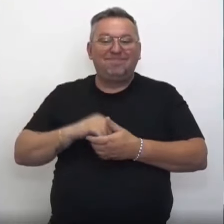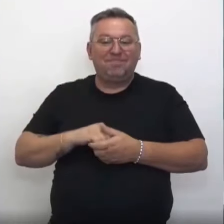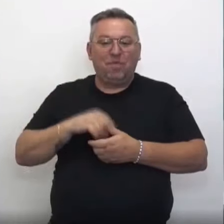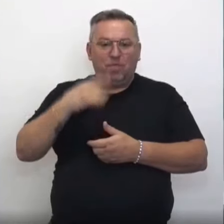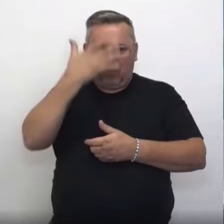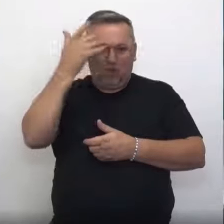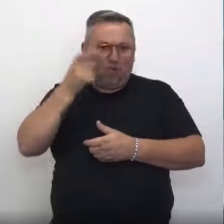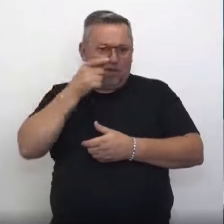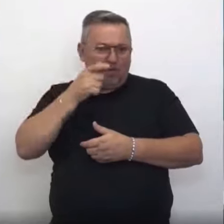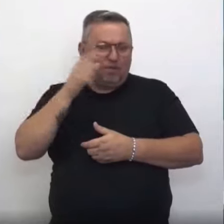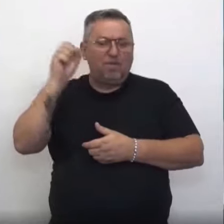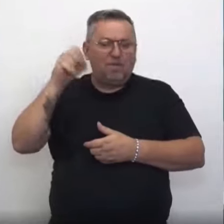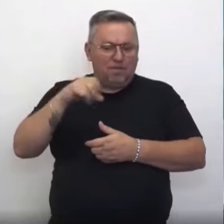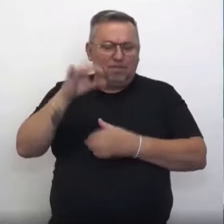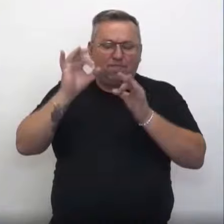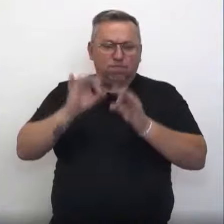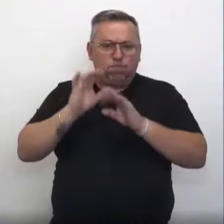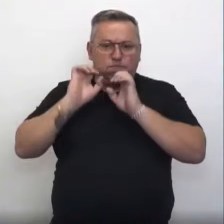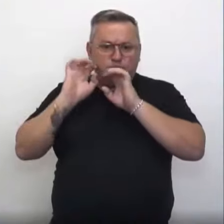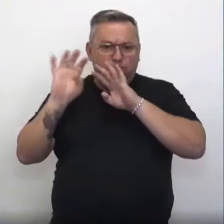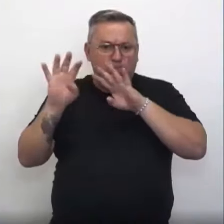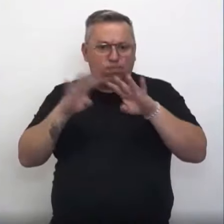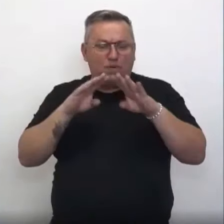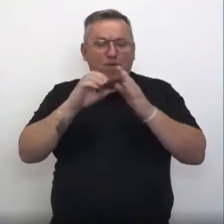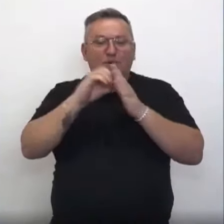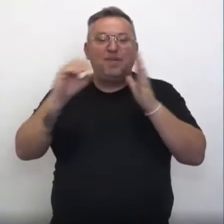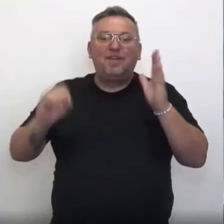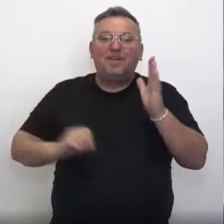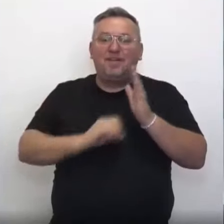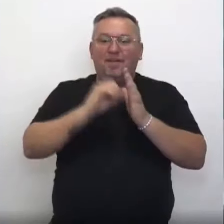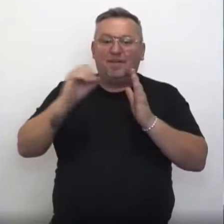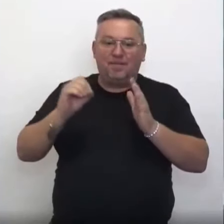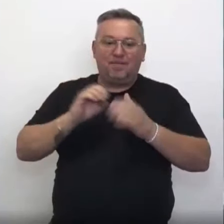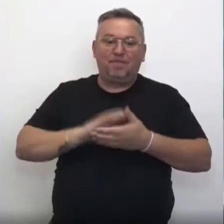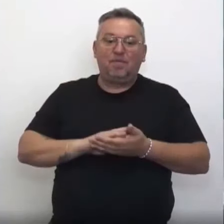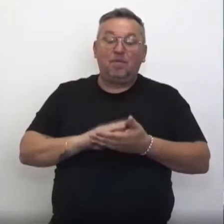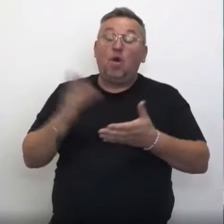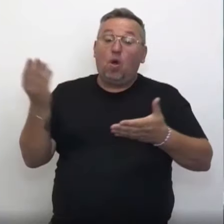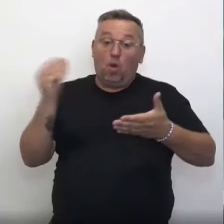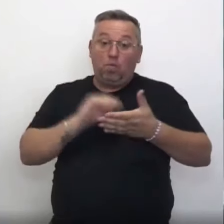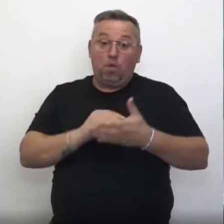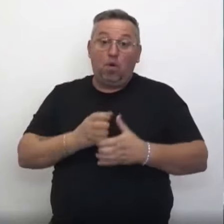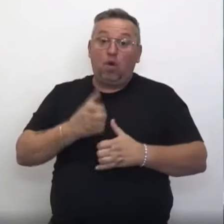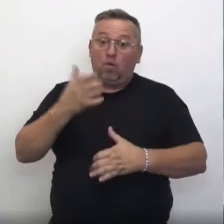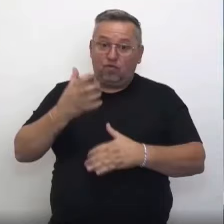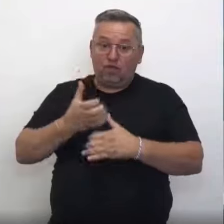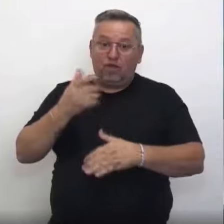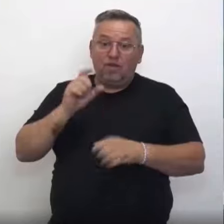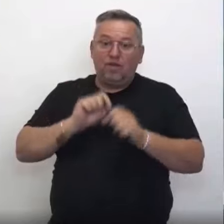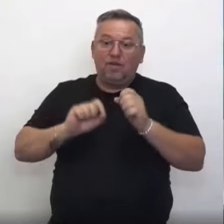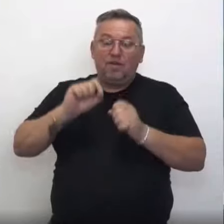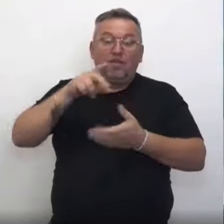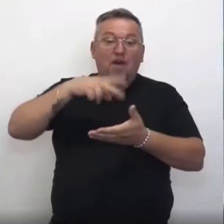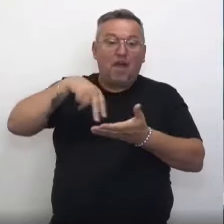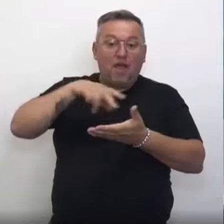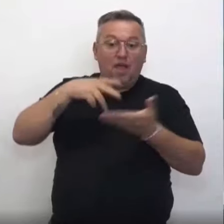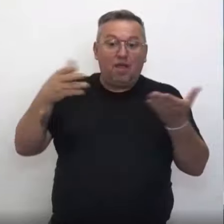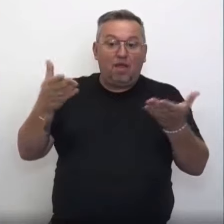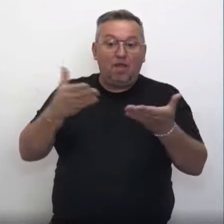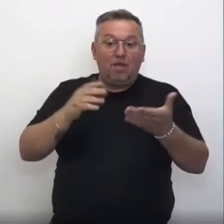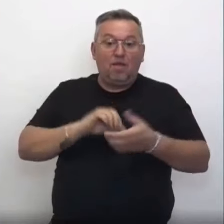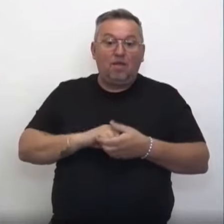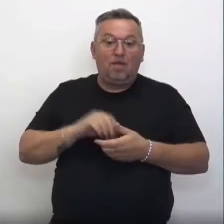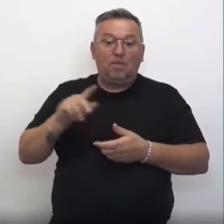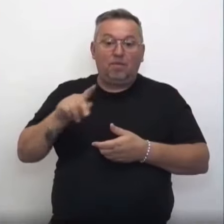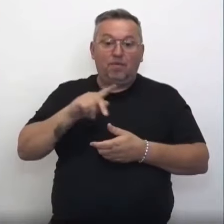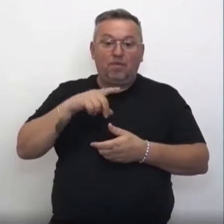Sim, com certeza, o pessoal está em peso aí no CMSP. Turma, bota um oi aqui pro professor, dá uma força para ele. O que que você vai dançar hoje, pro? Olha,